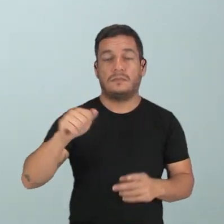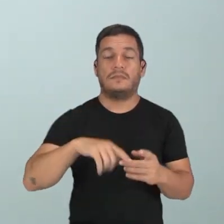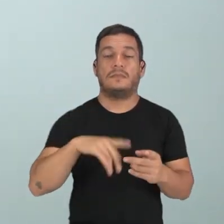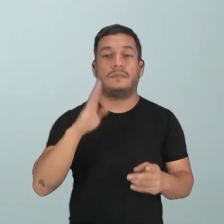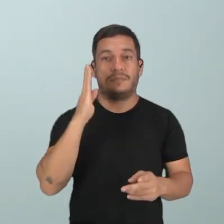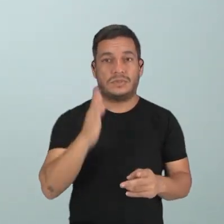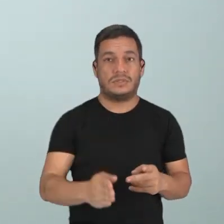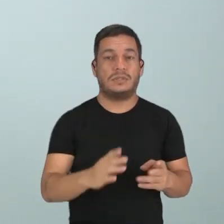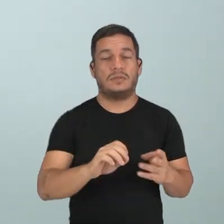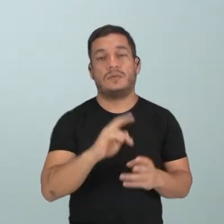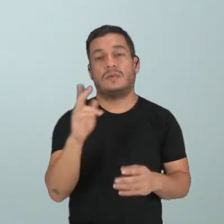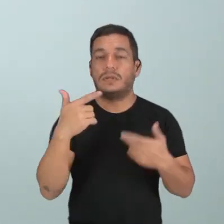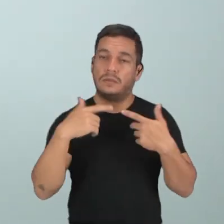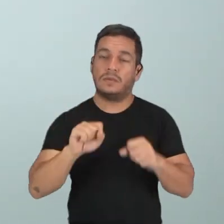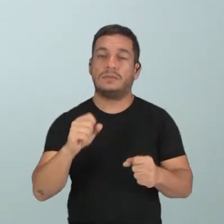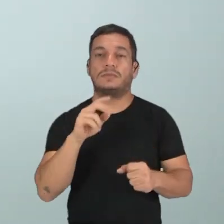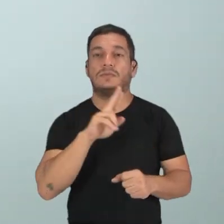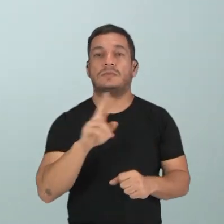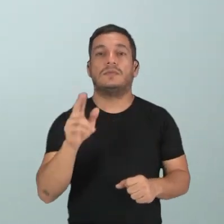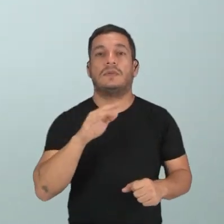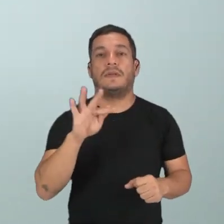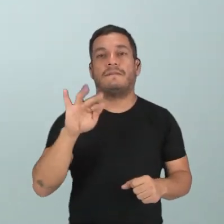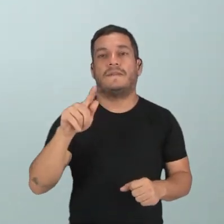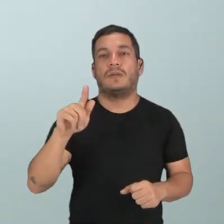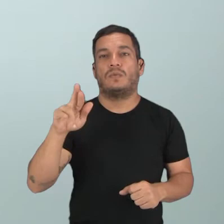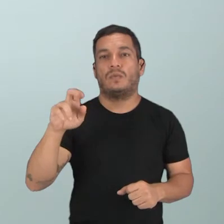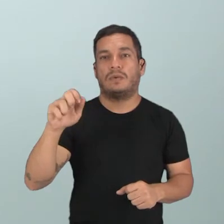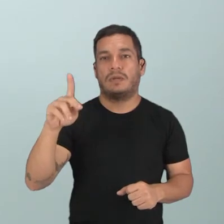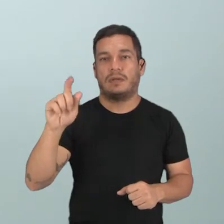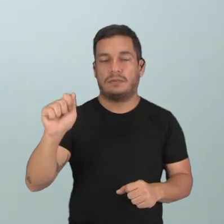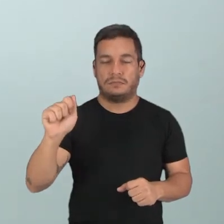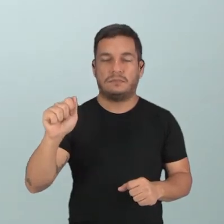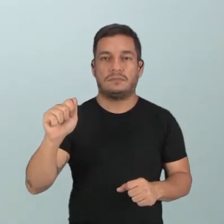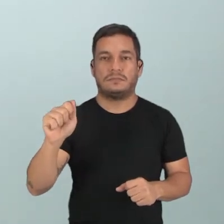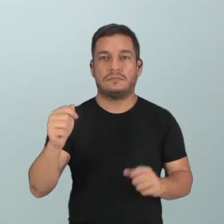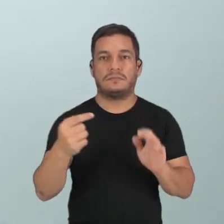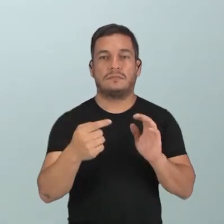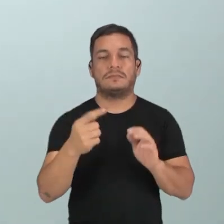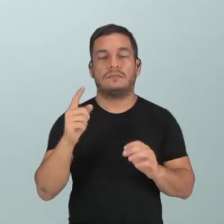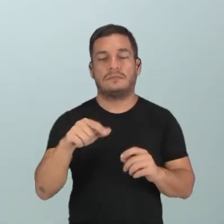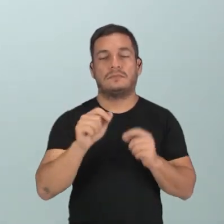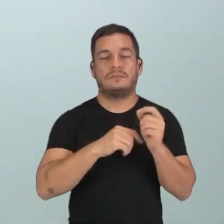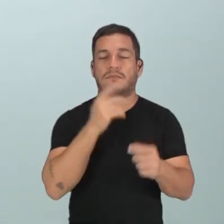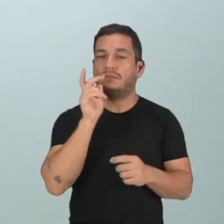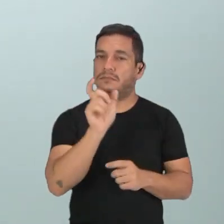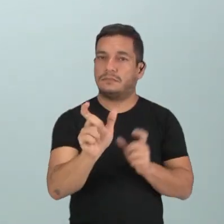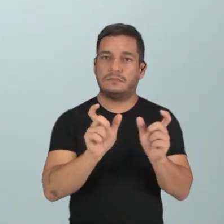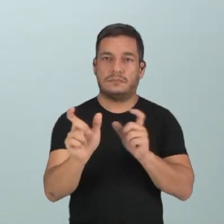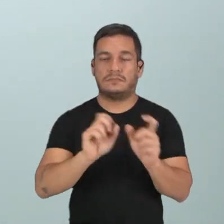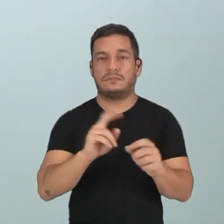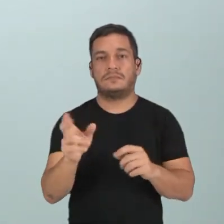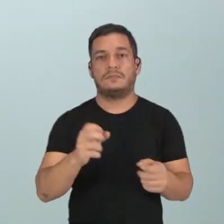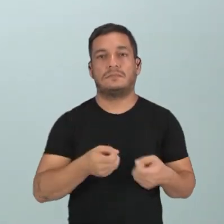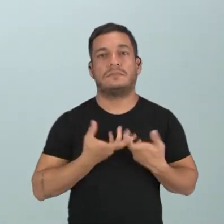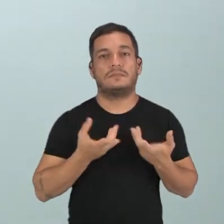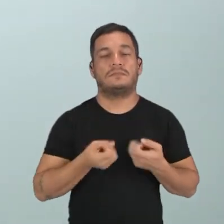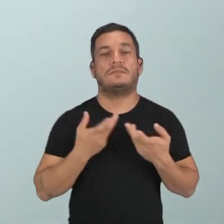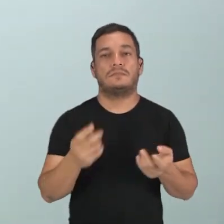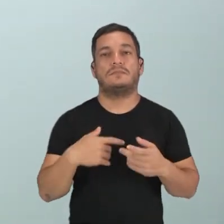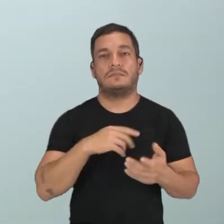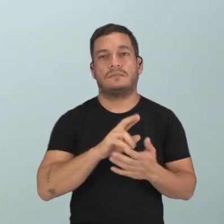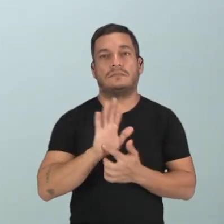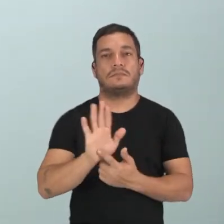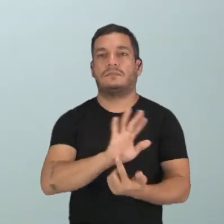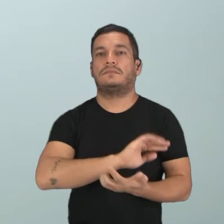ou aquela linguagem em que chamamos de linguagem segurada ou seja uma linguagem de palavras ou expressões que apresentam